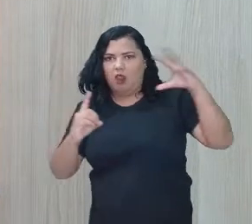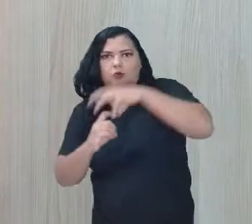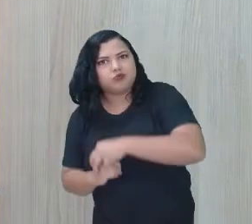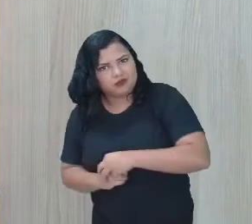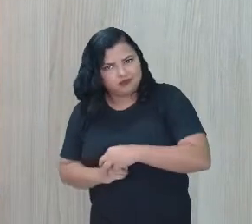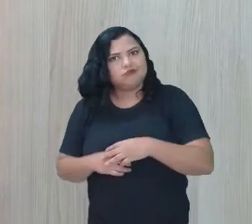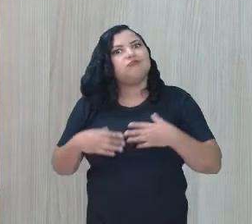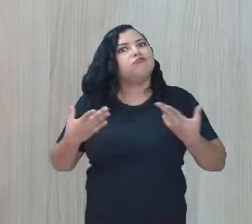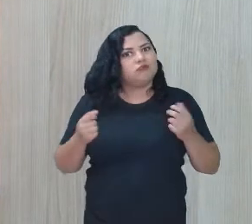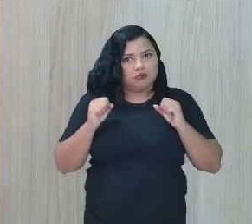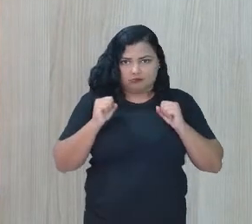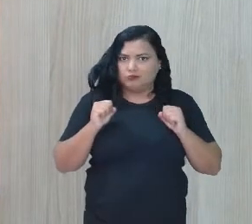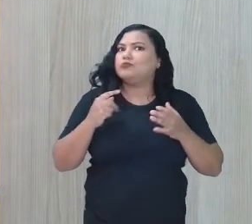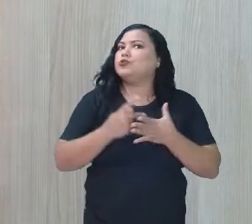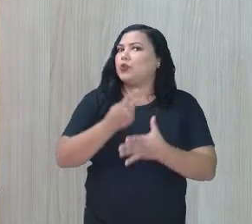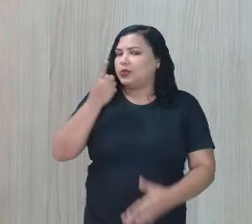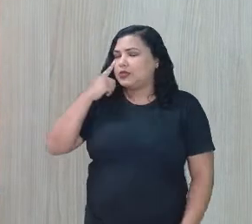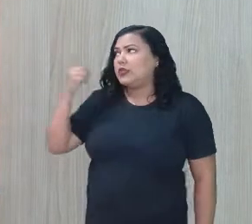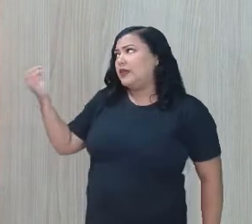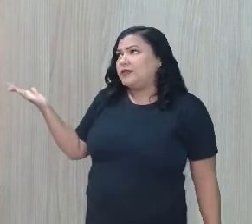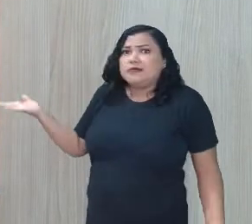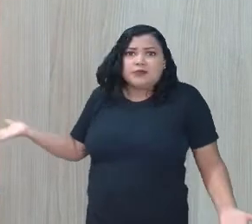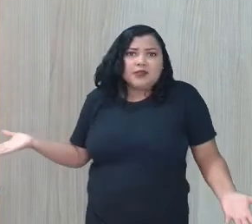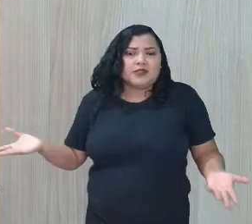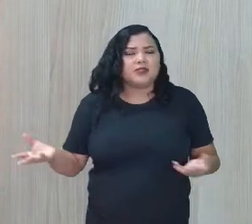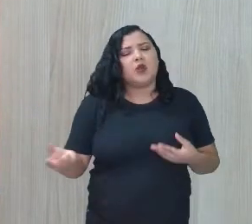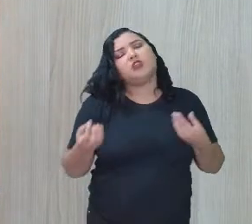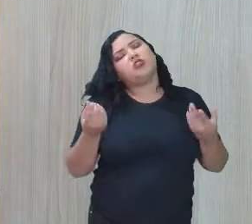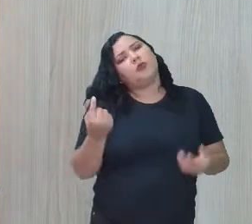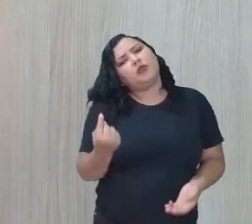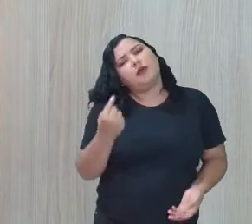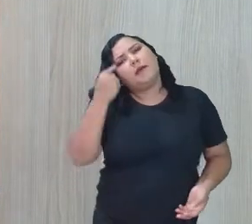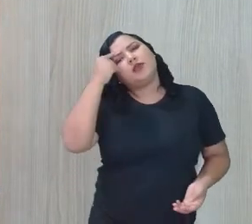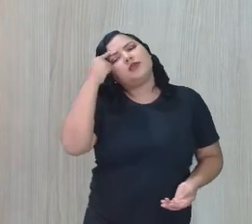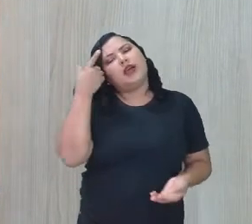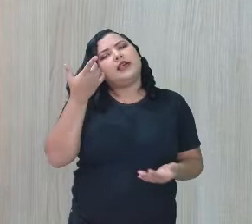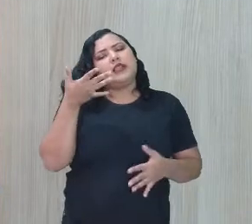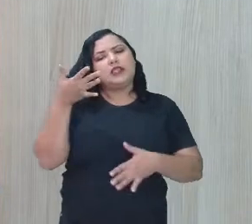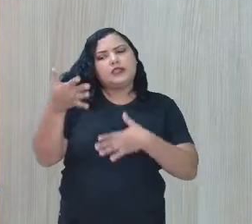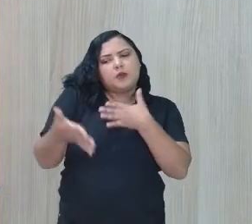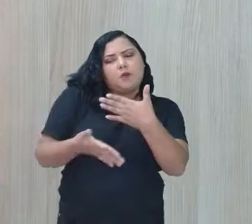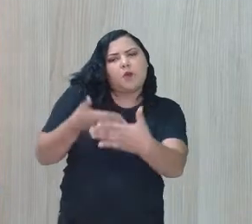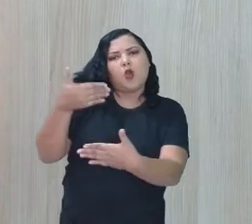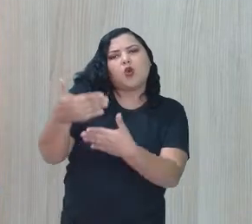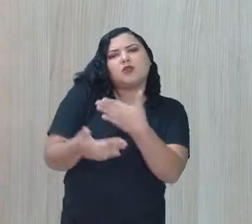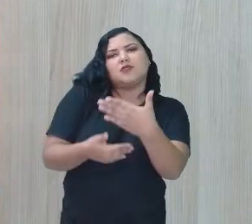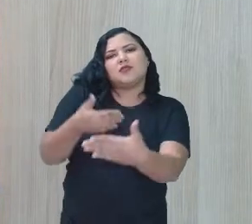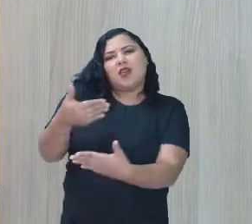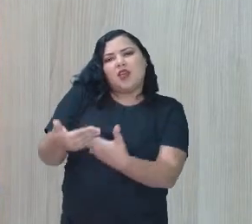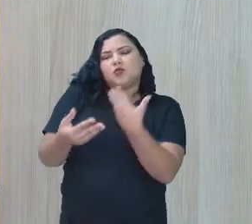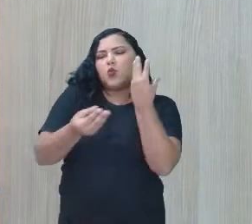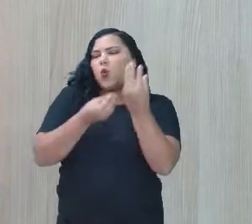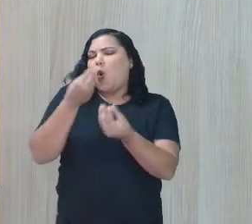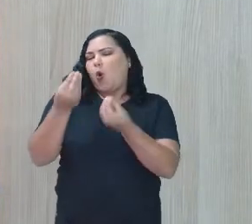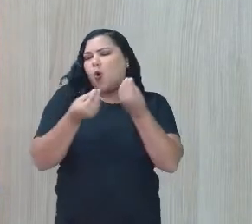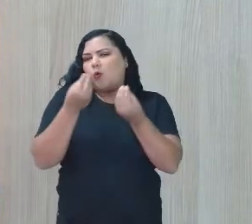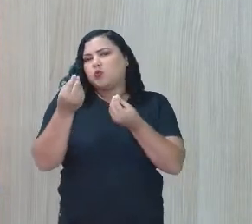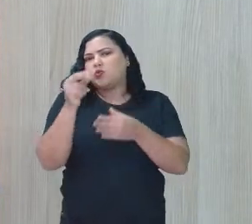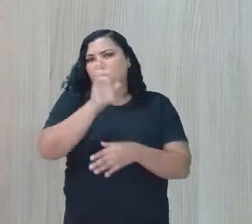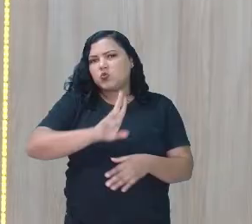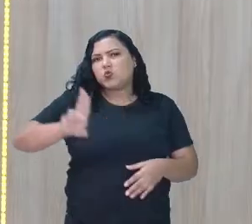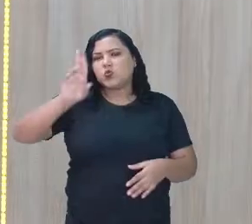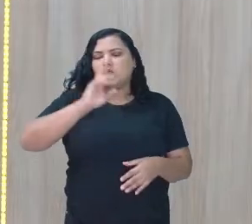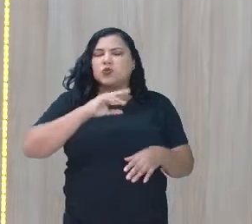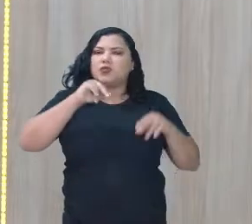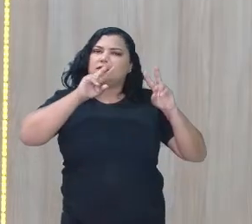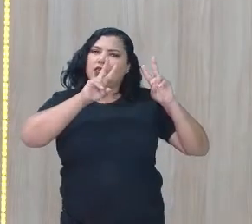Segundo, né, a perspectiva romana. Então a gente pode pensar ao longo do processo histórico como é que se utiliza esse termo civilizado.